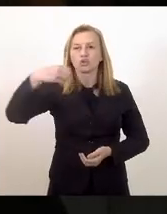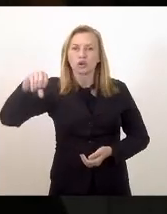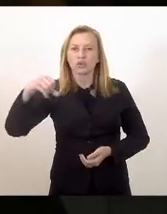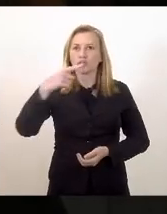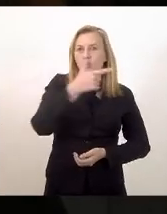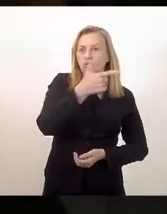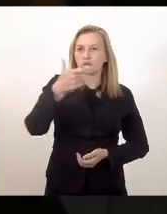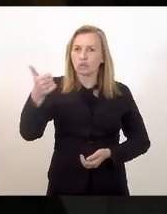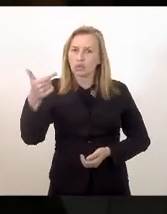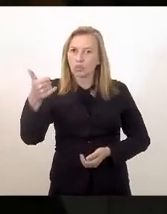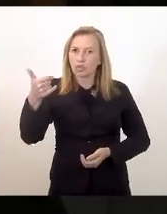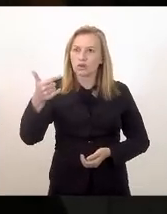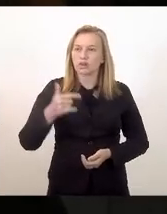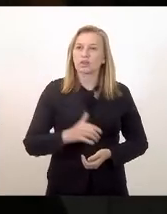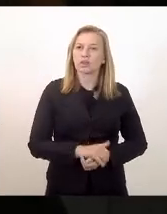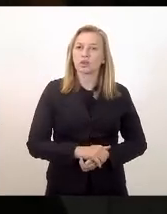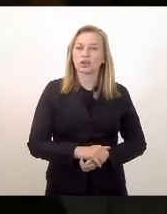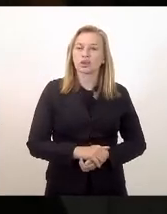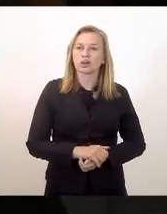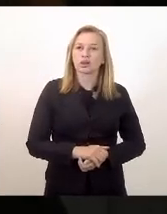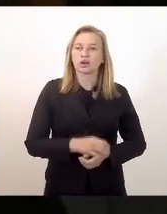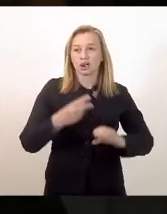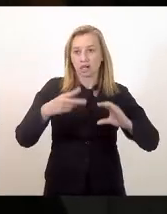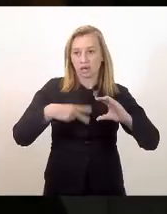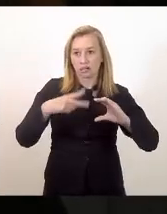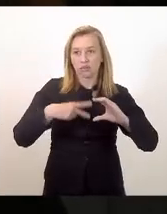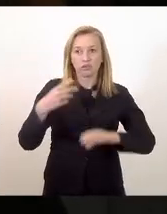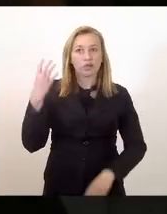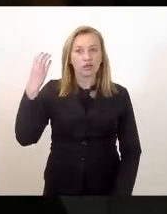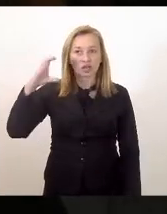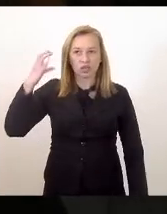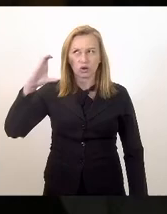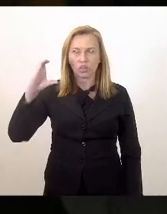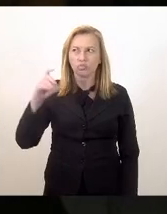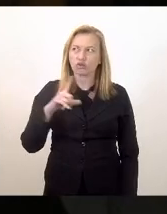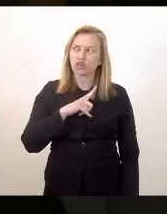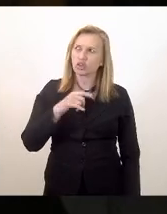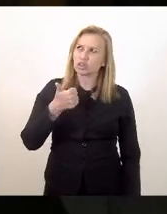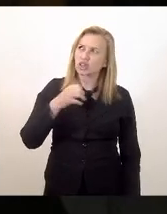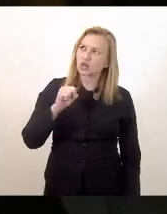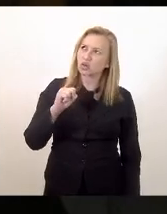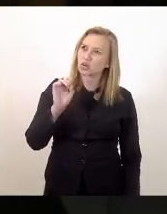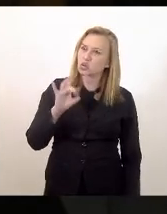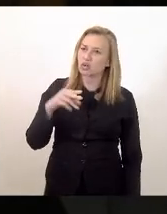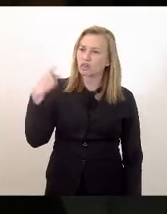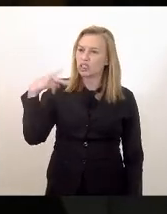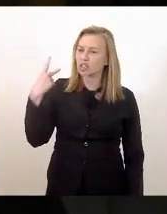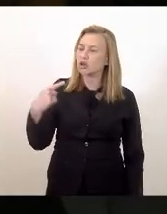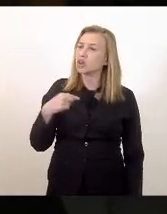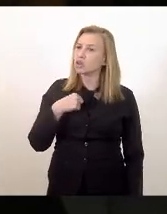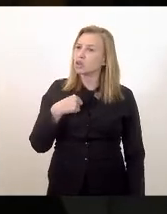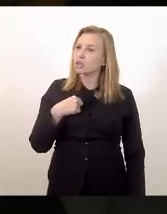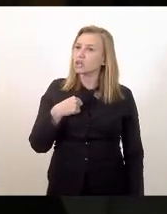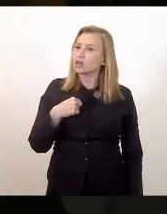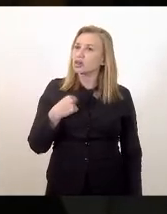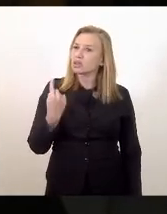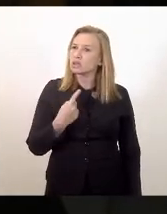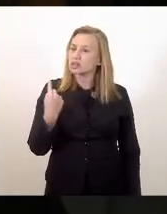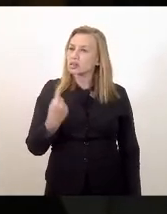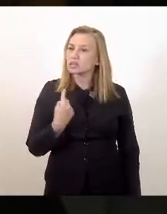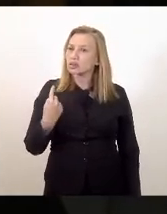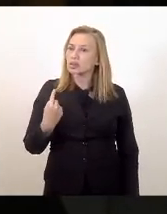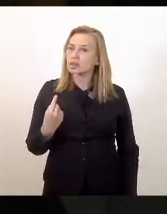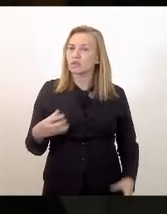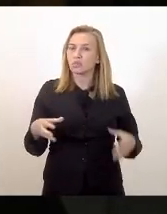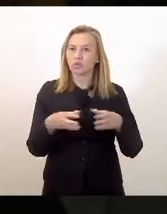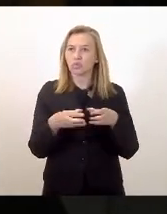2009-2012, quando a Câmara de Niterói, à época, tinha 18 vereadores, nós éramos, Renatinho e eu, a bancada de